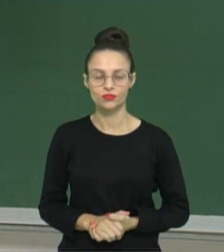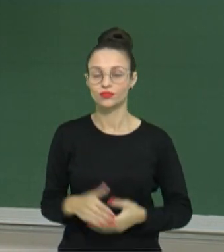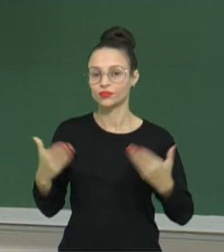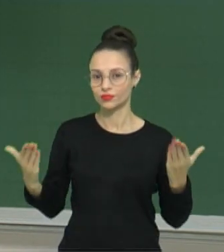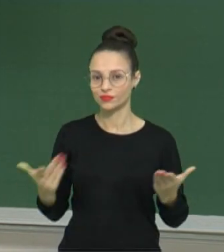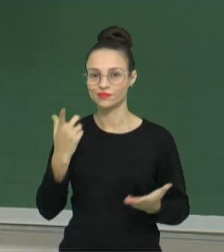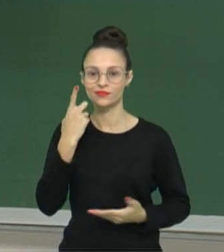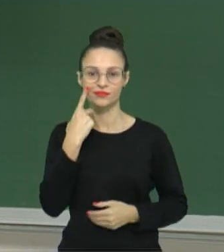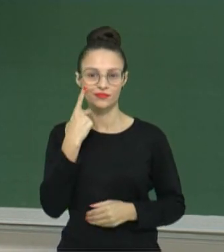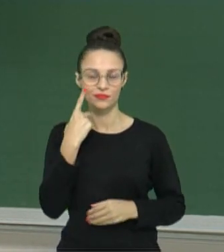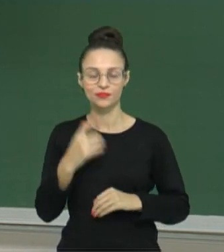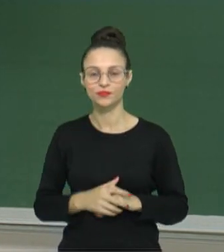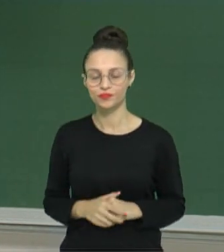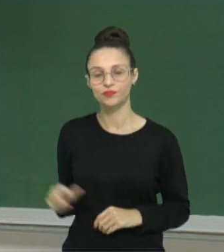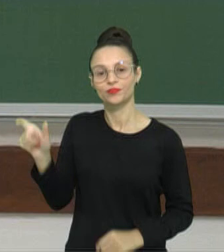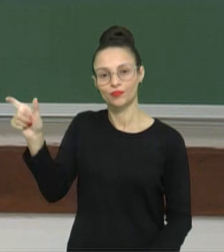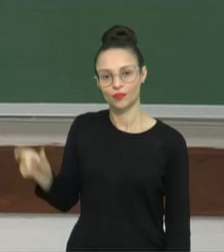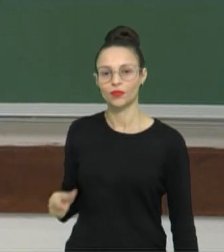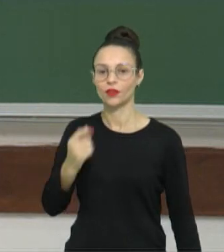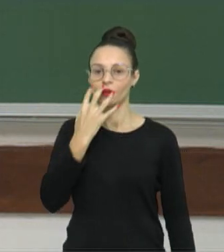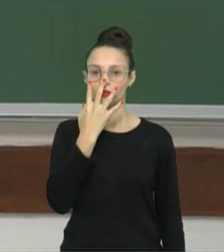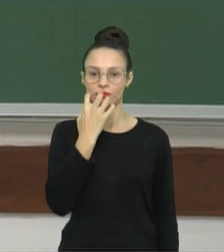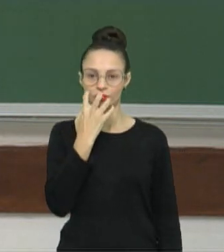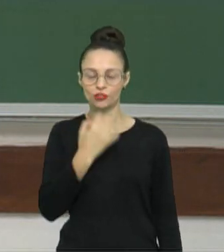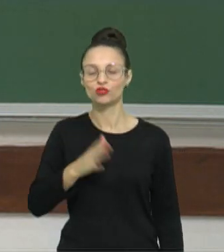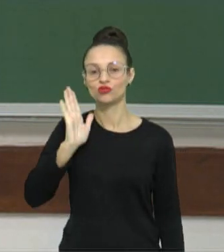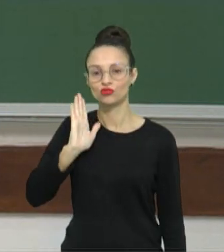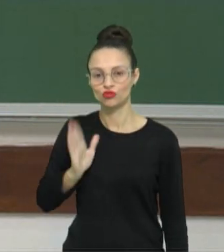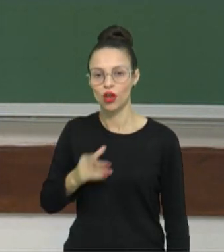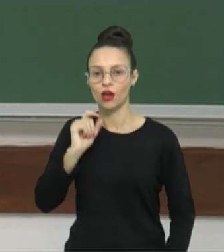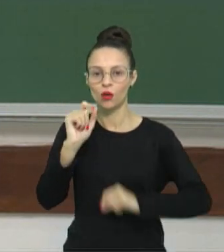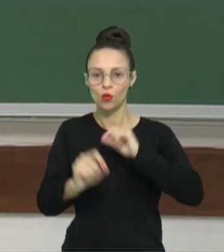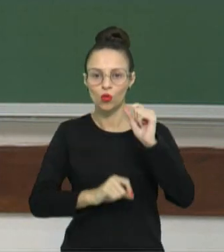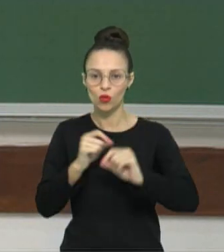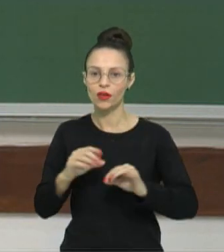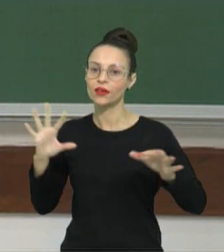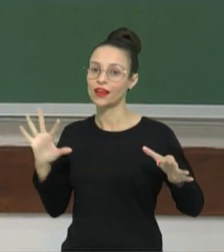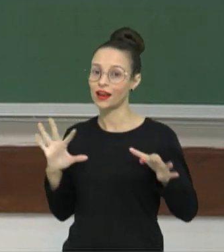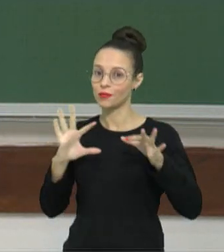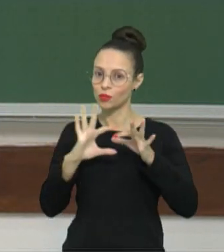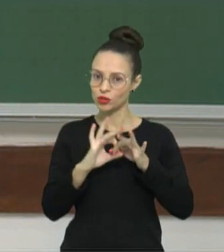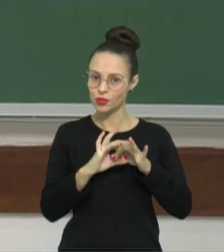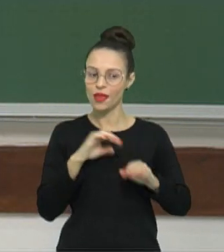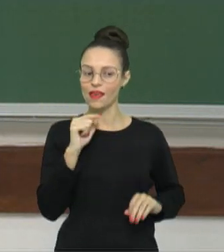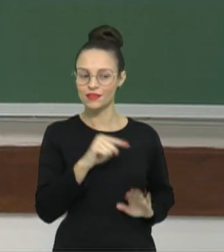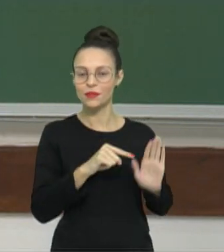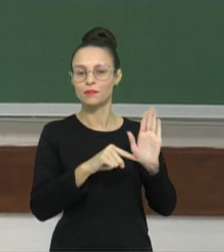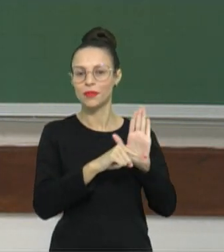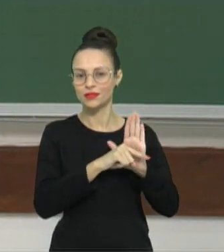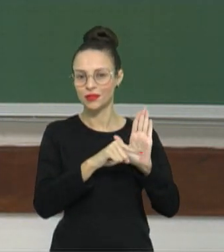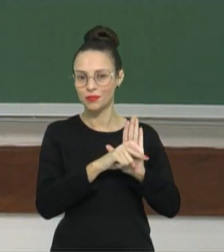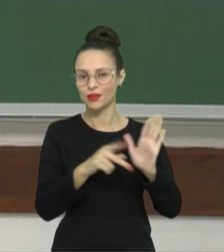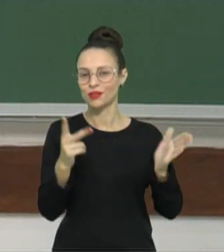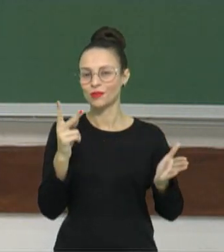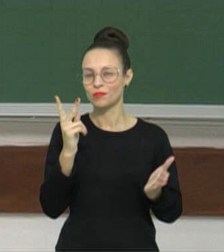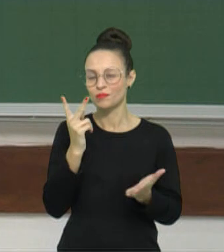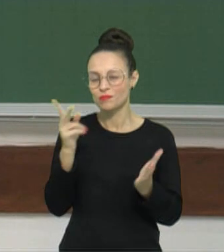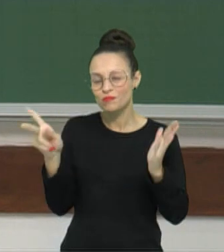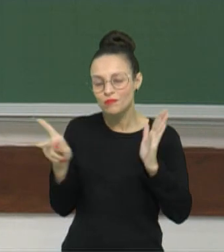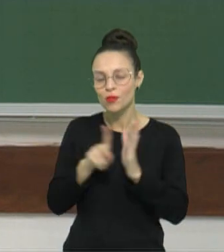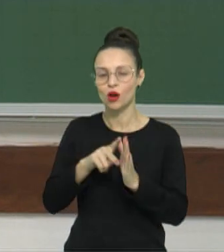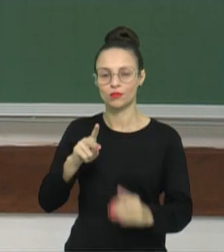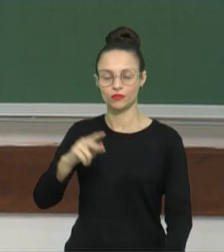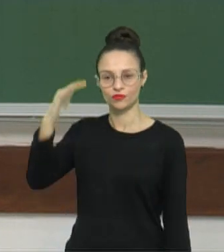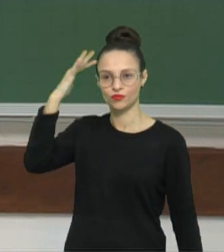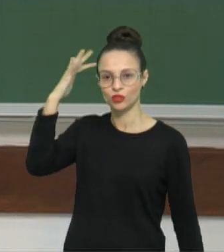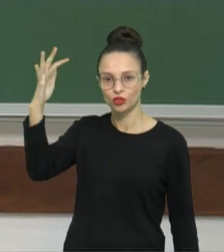Então veja só, o Nietzsche já tinha se aproximado desse pessimismo de Schopenhauer, dessa filosofia pessimista